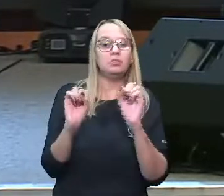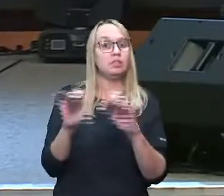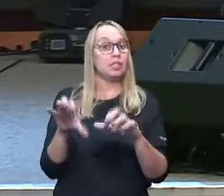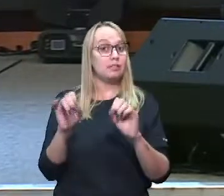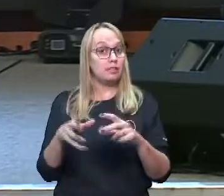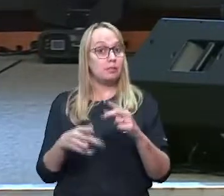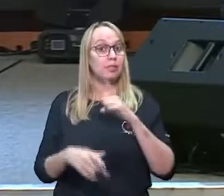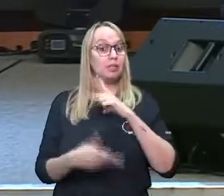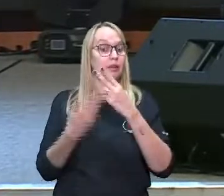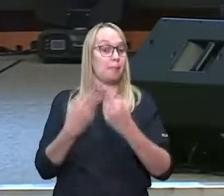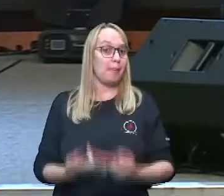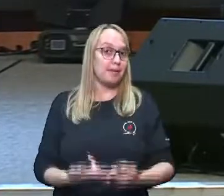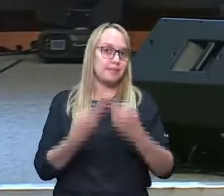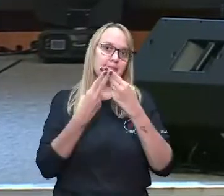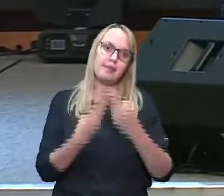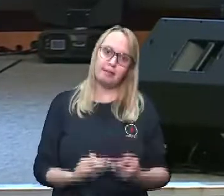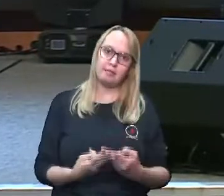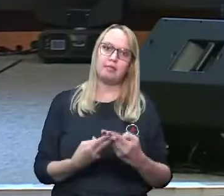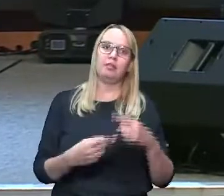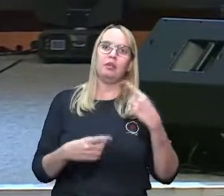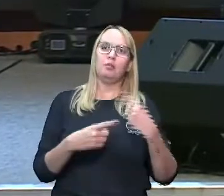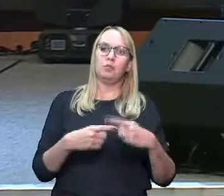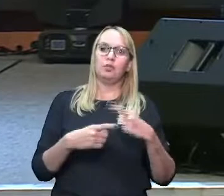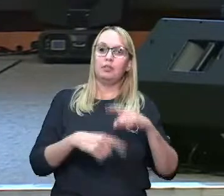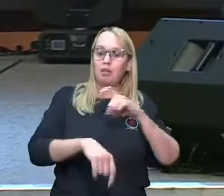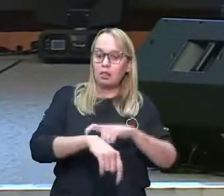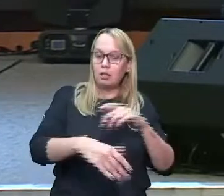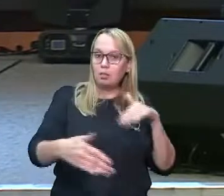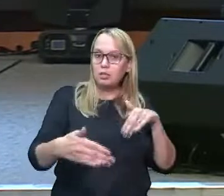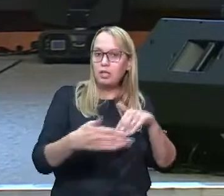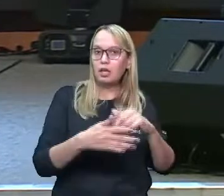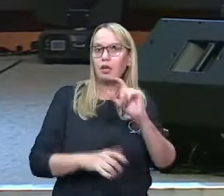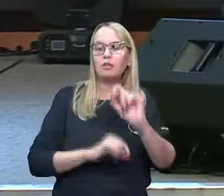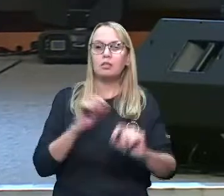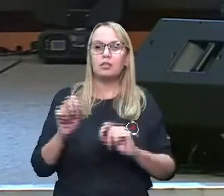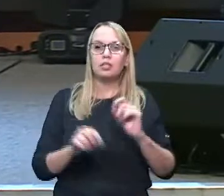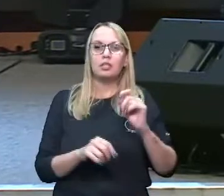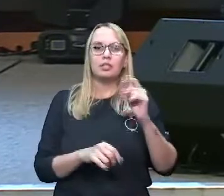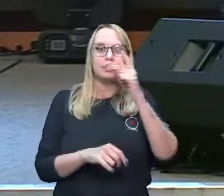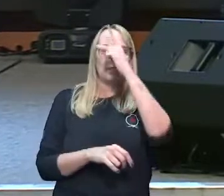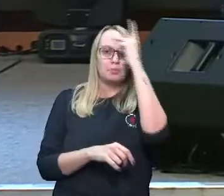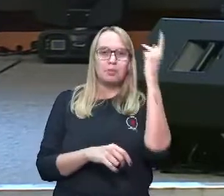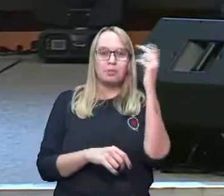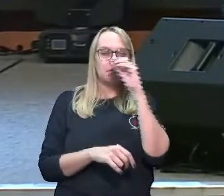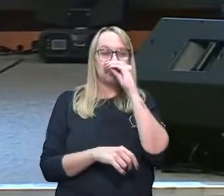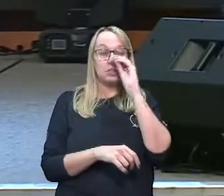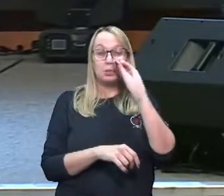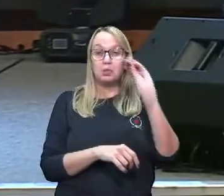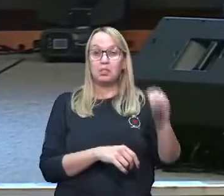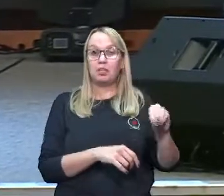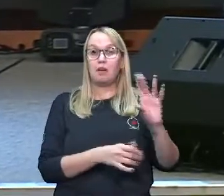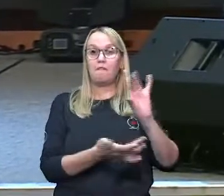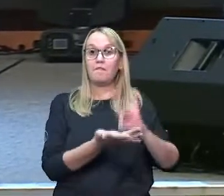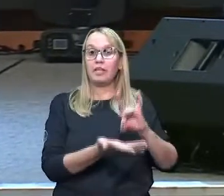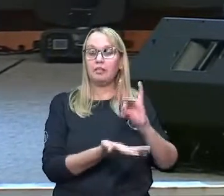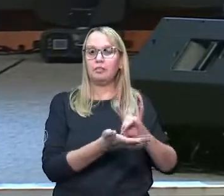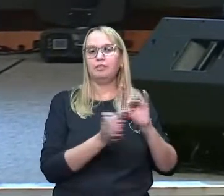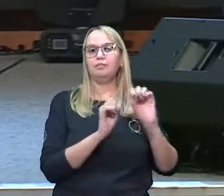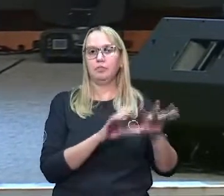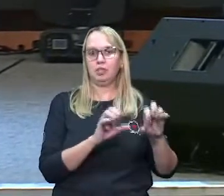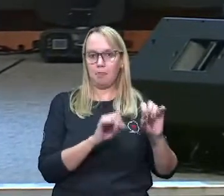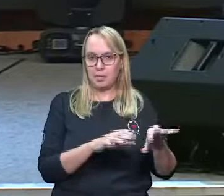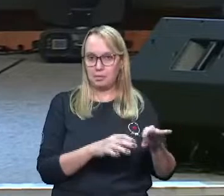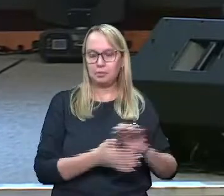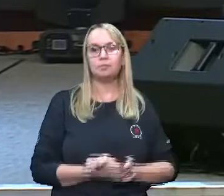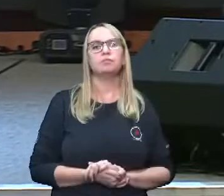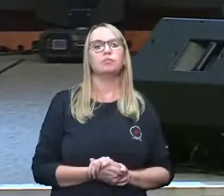toda a paciência, pois vai chegar o tempo em que as pessoas não vão dar atenção ao verdadeiro ensinamento,